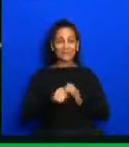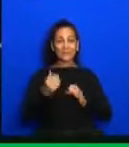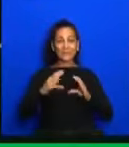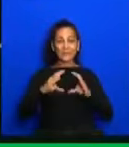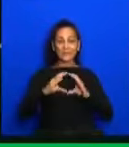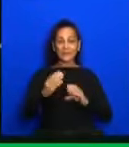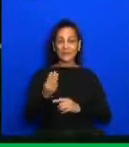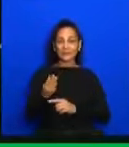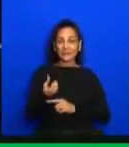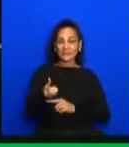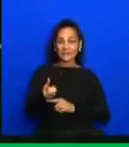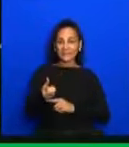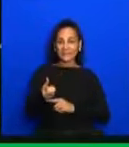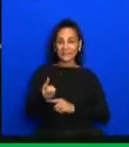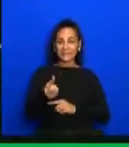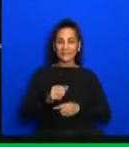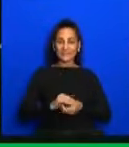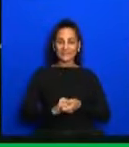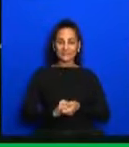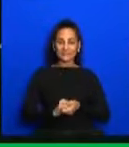número 36.